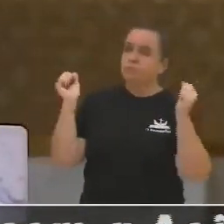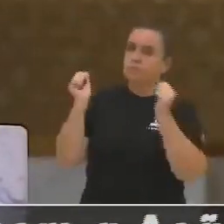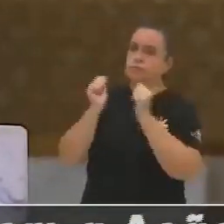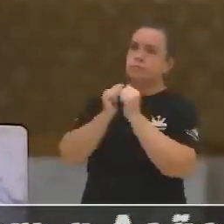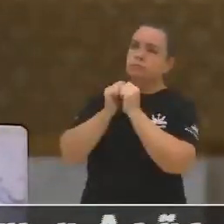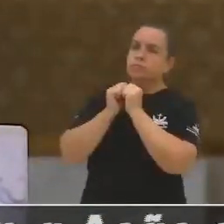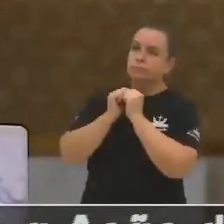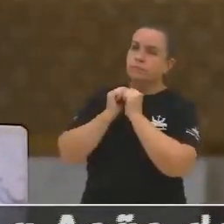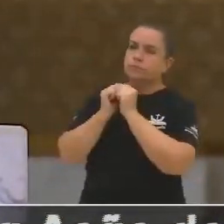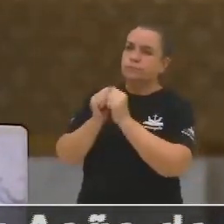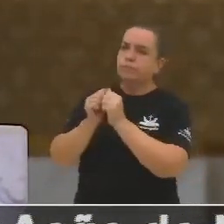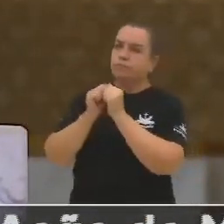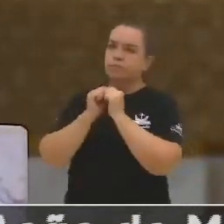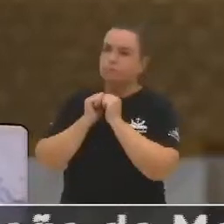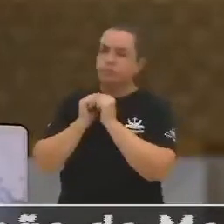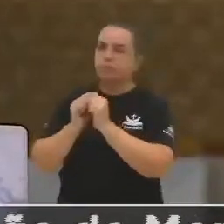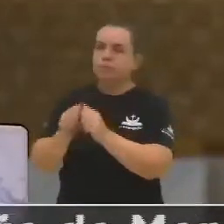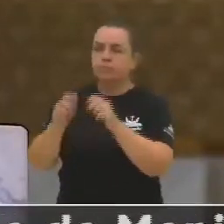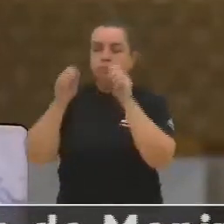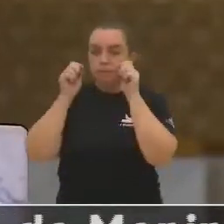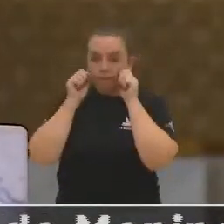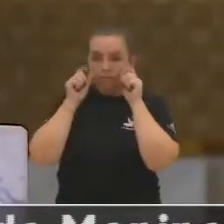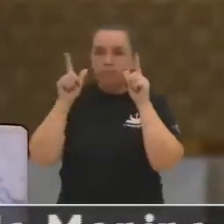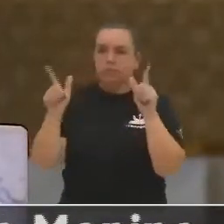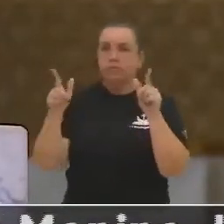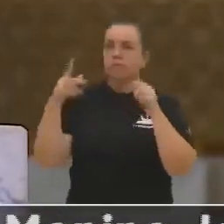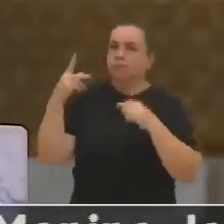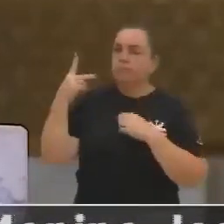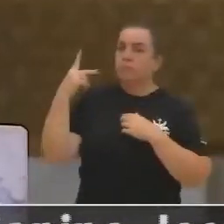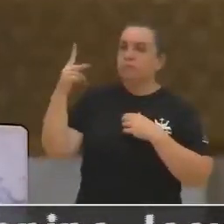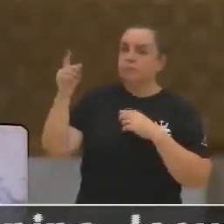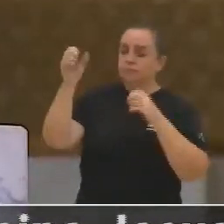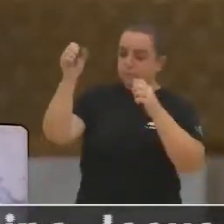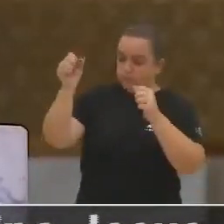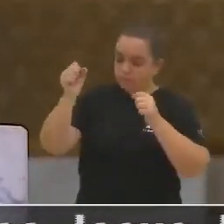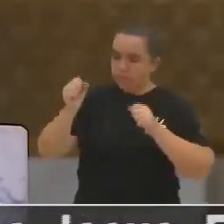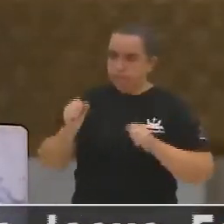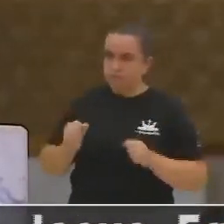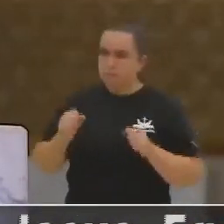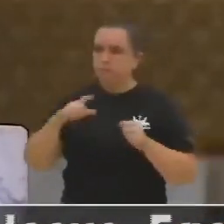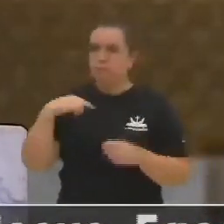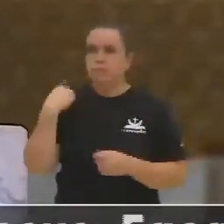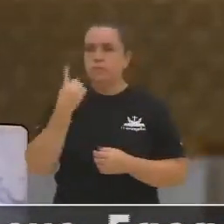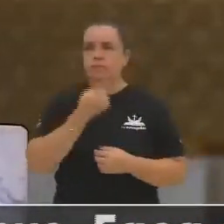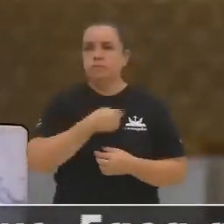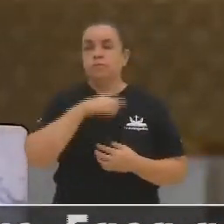assentais, despertai vosso poder, ó nosso